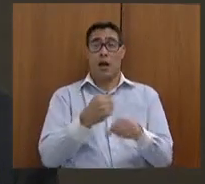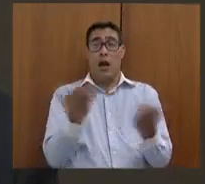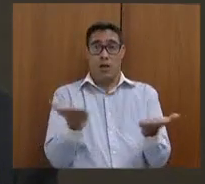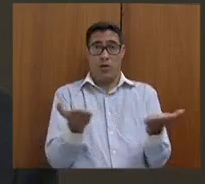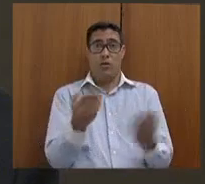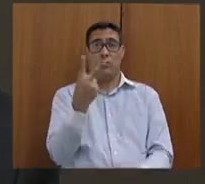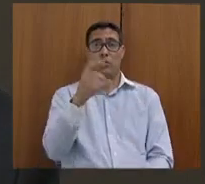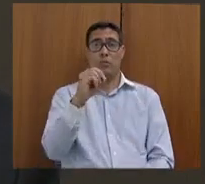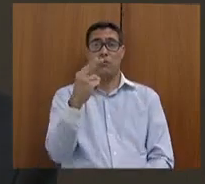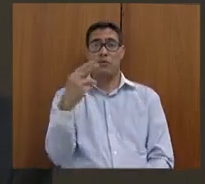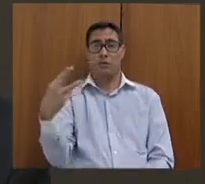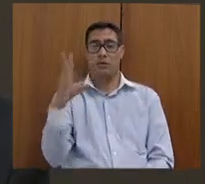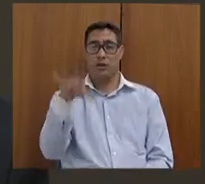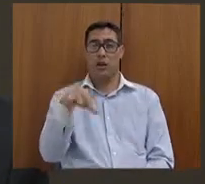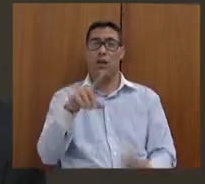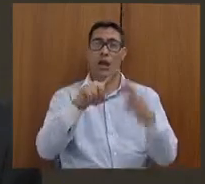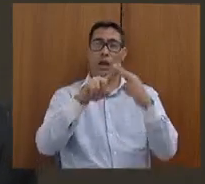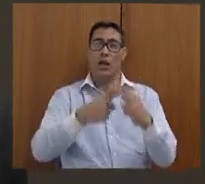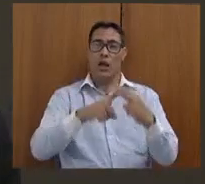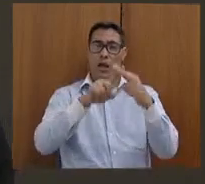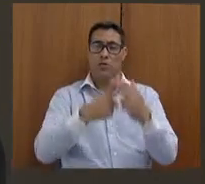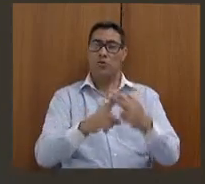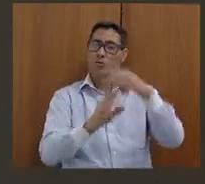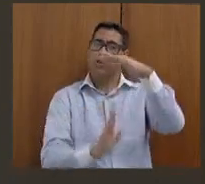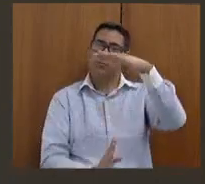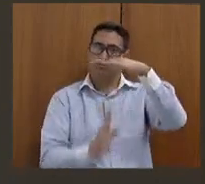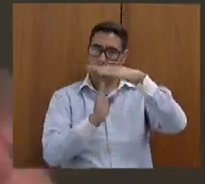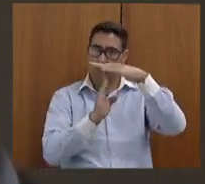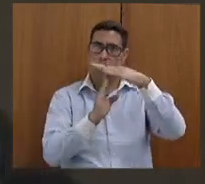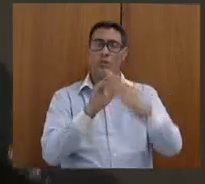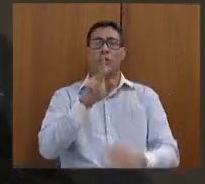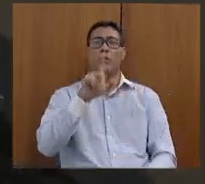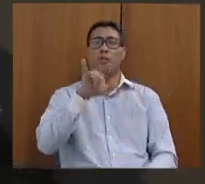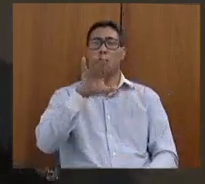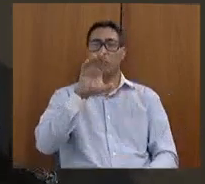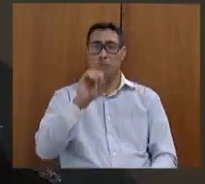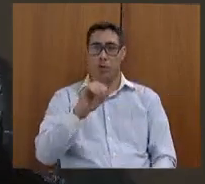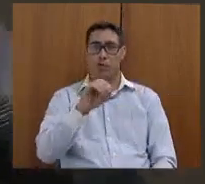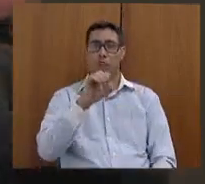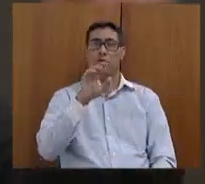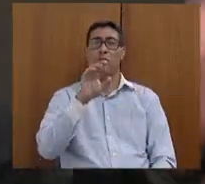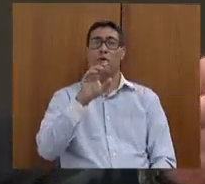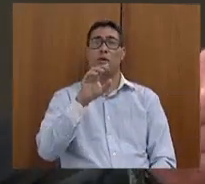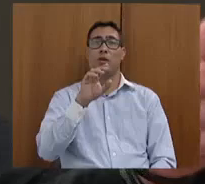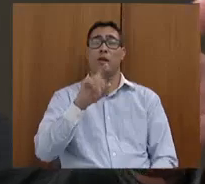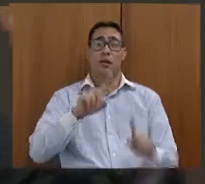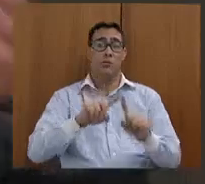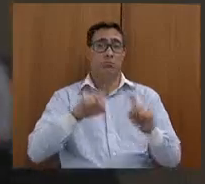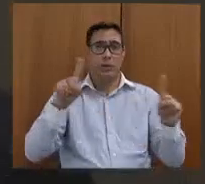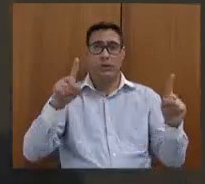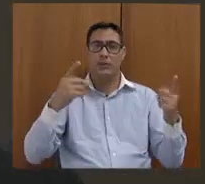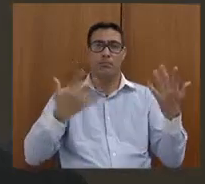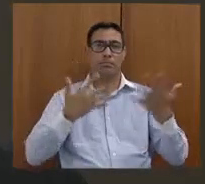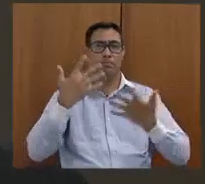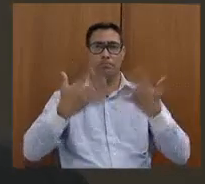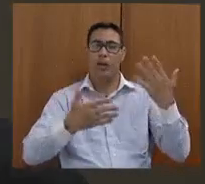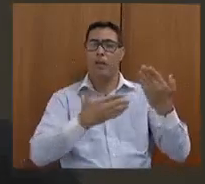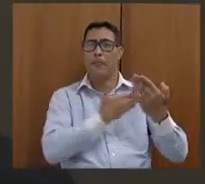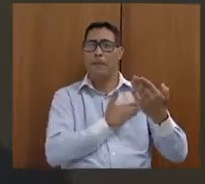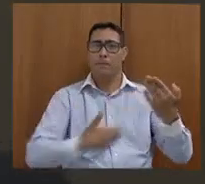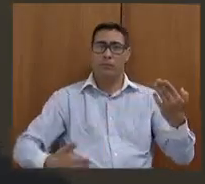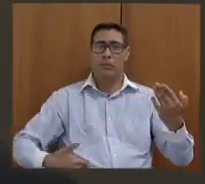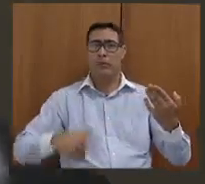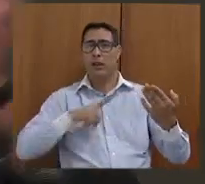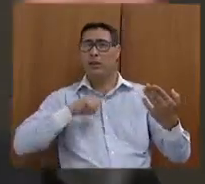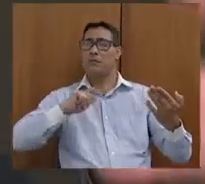e o reajuste salário não é só do piso não tá gente mesmo se essa Ótica né que o estado trabalha